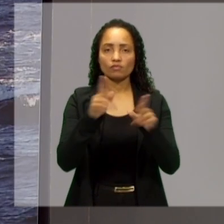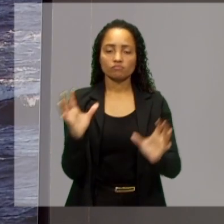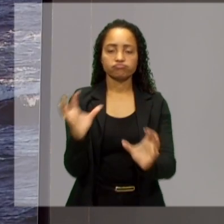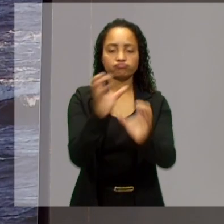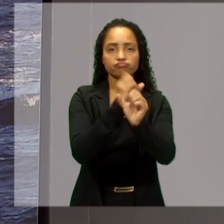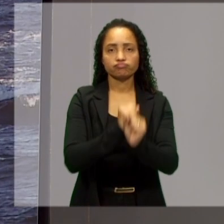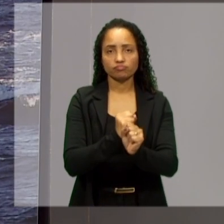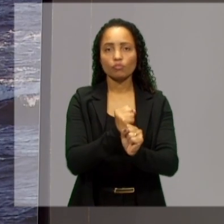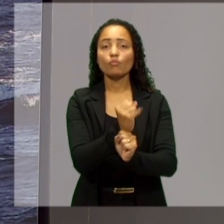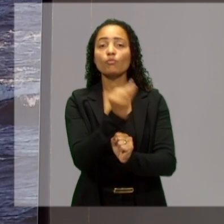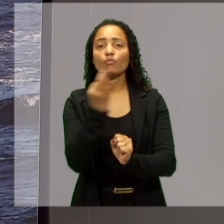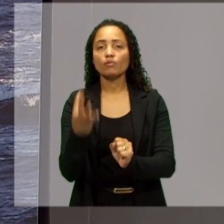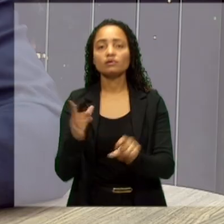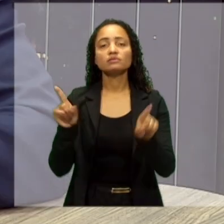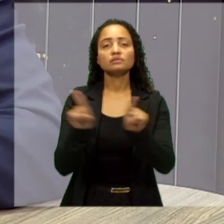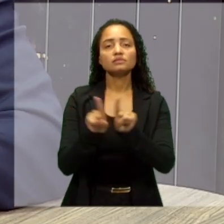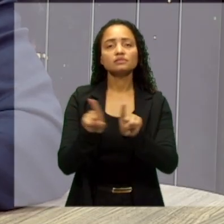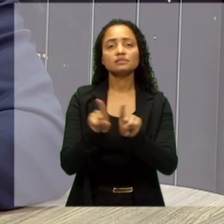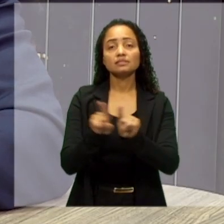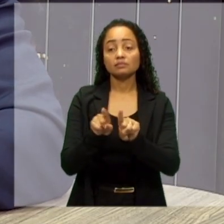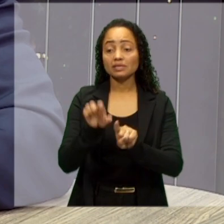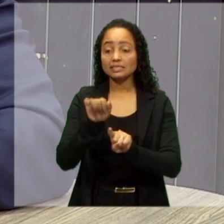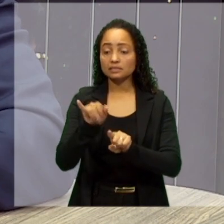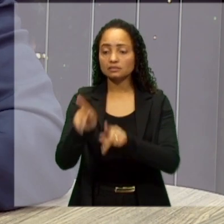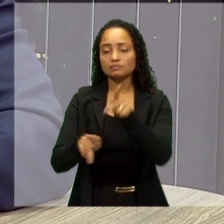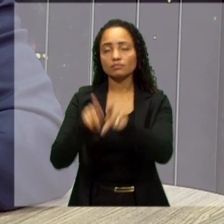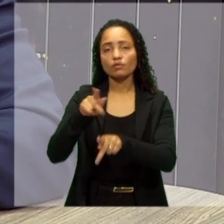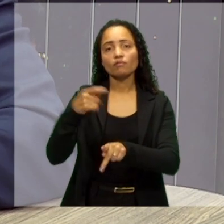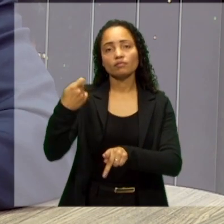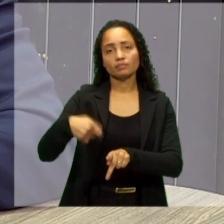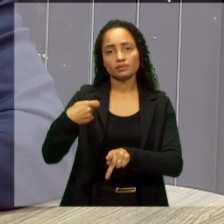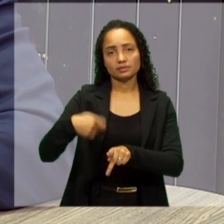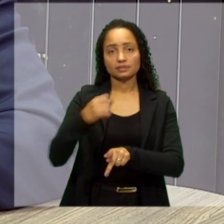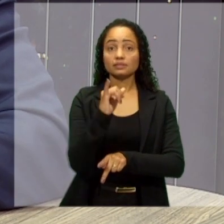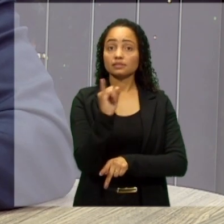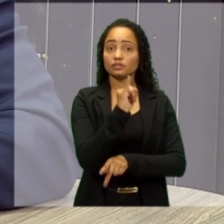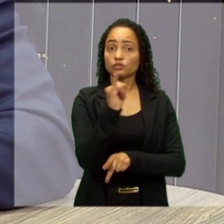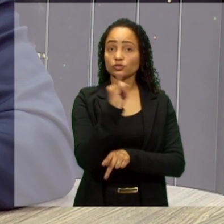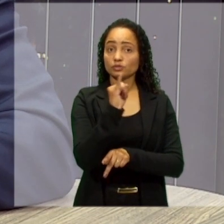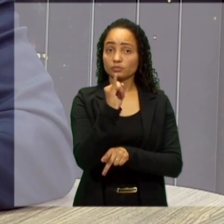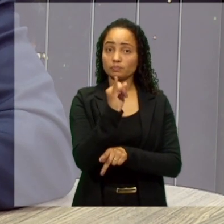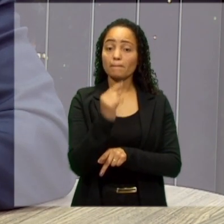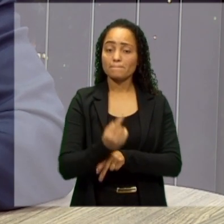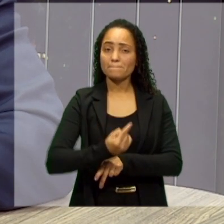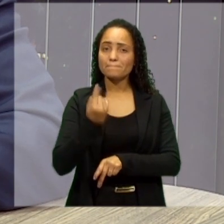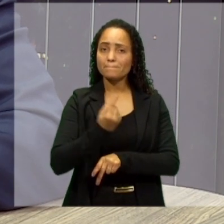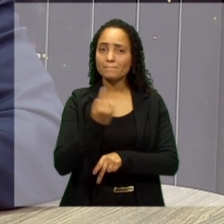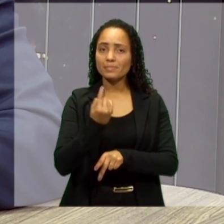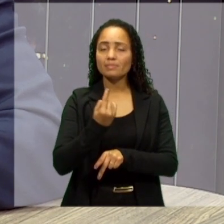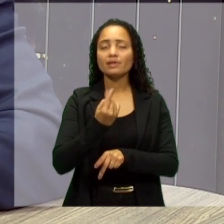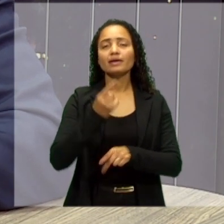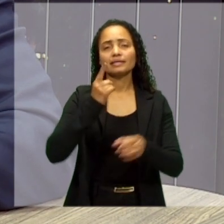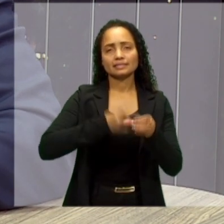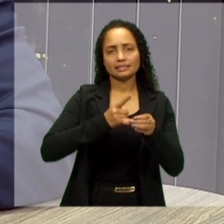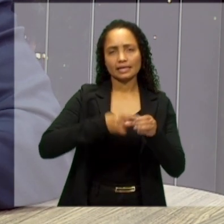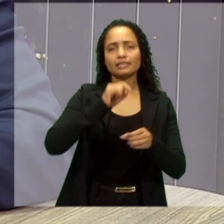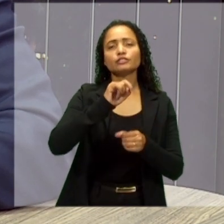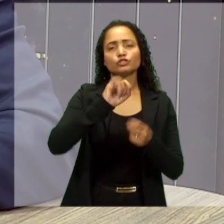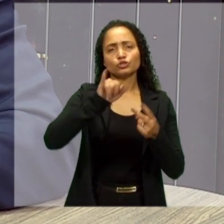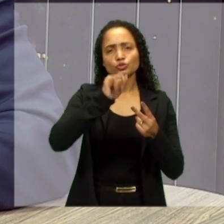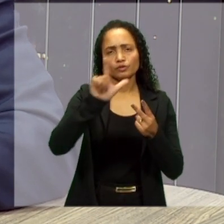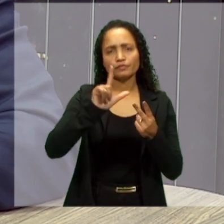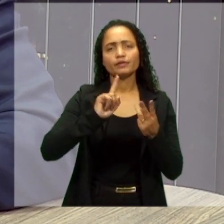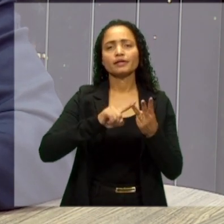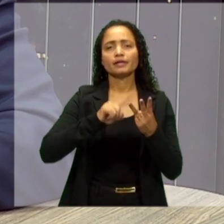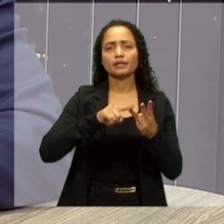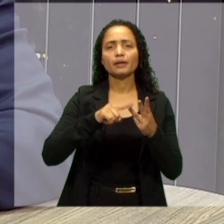da carência apresentada. Então, Itajaí foi uma das primeiras cidades a serem contempladas, Joinville, Blumenau,